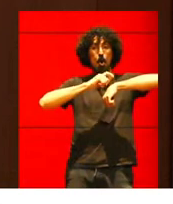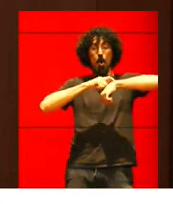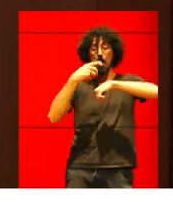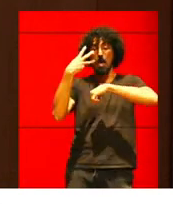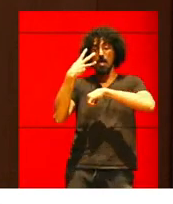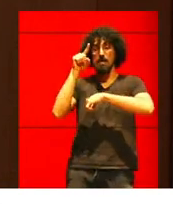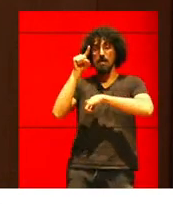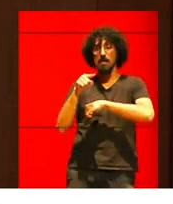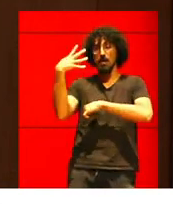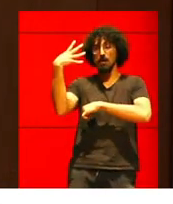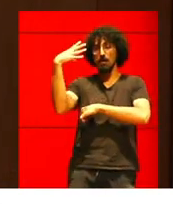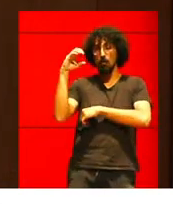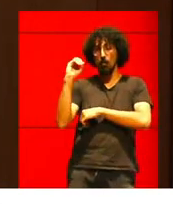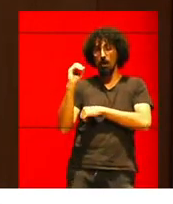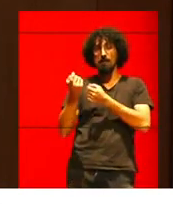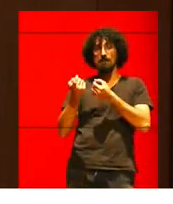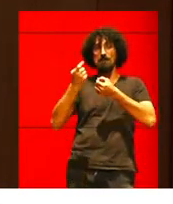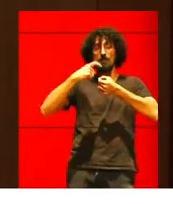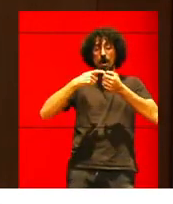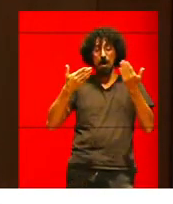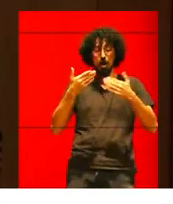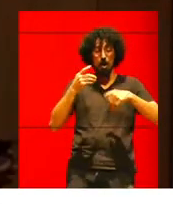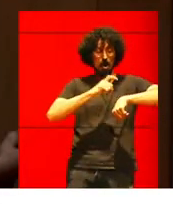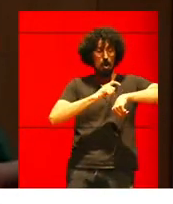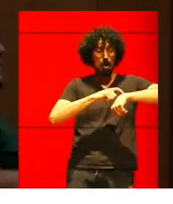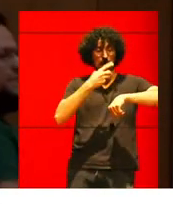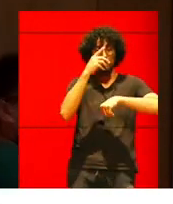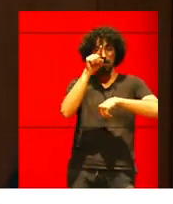4. São 3h10 agora.